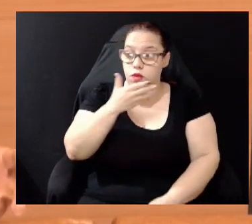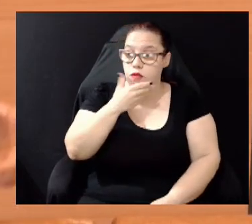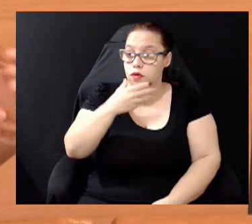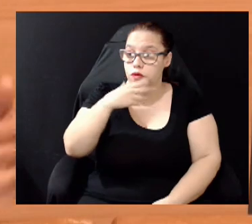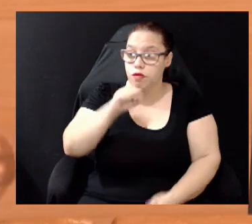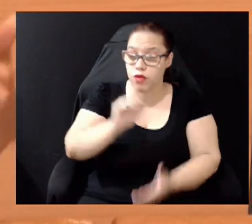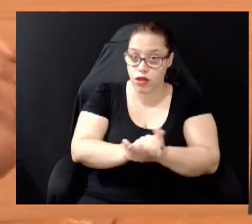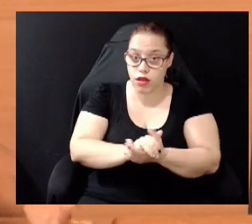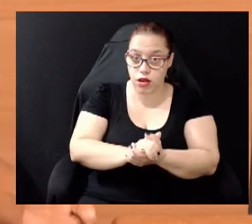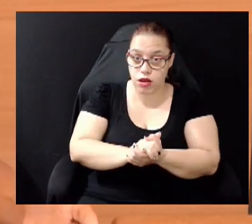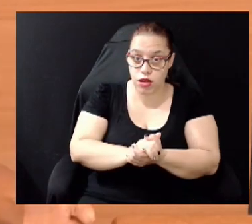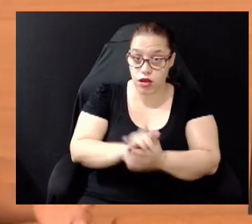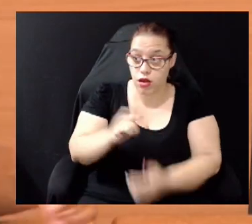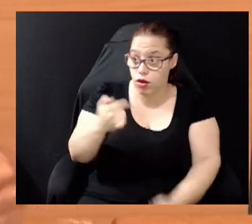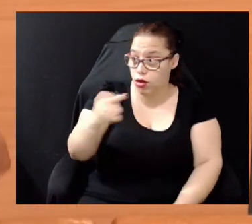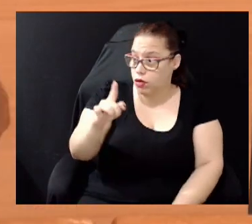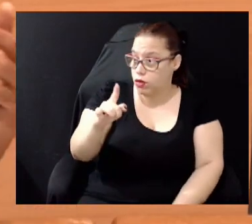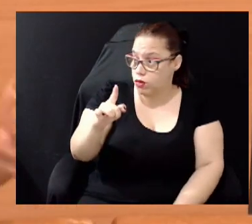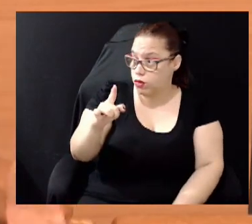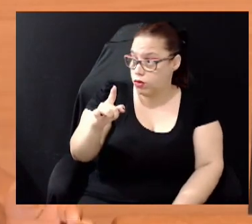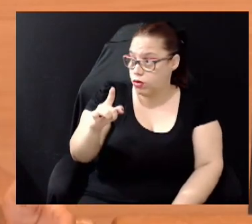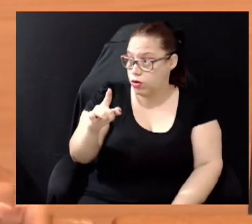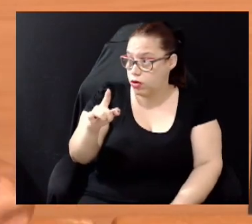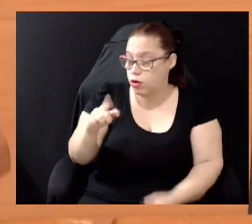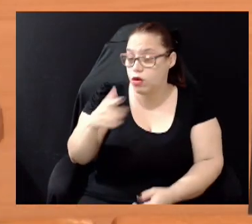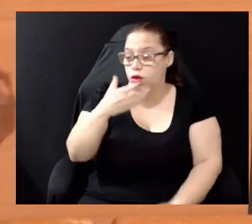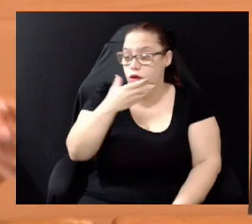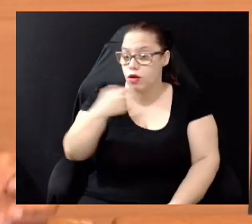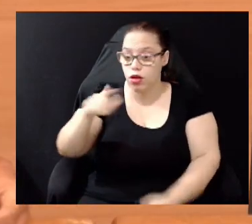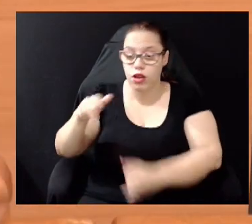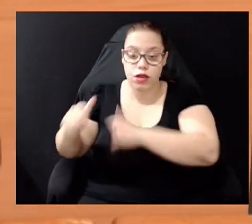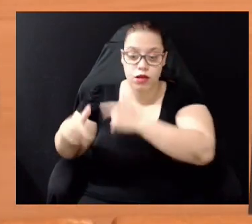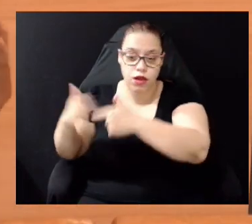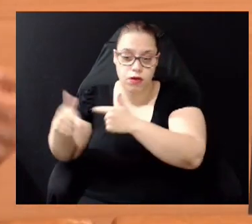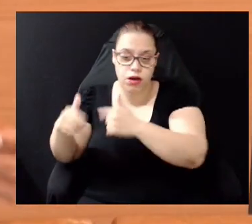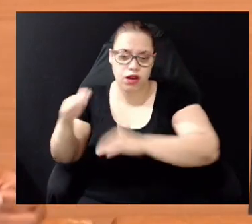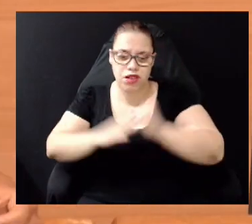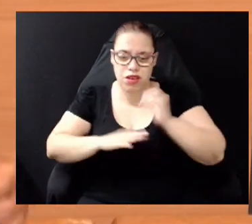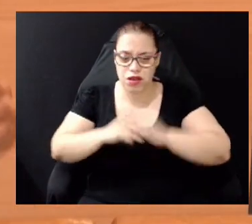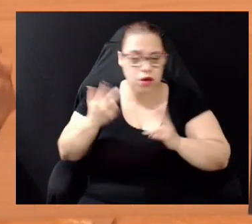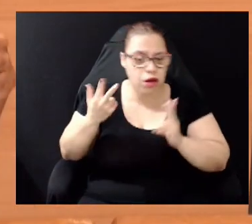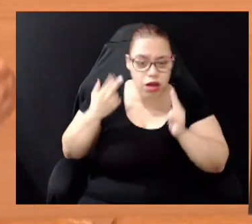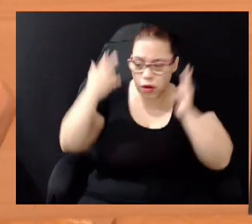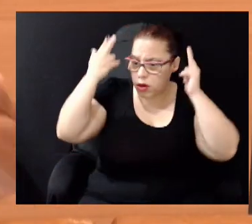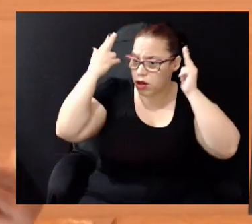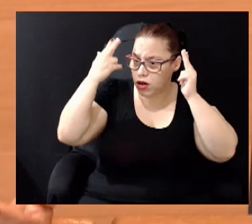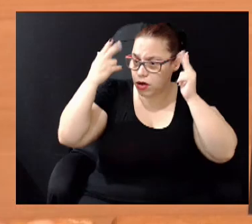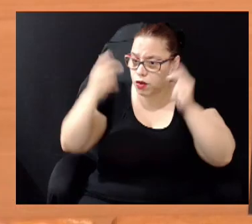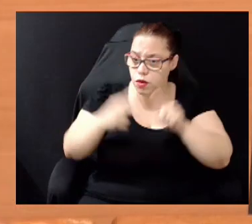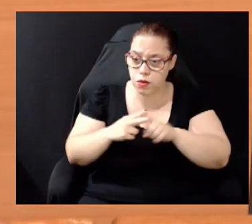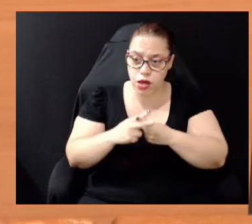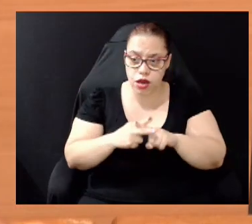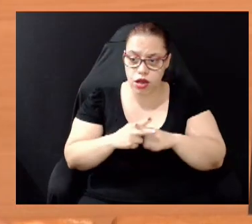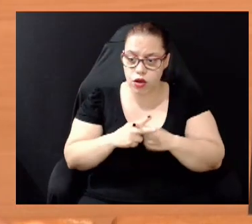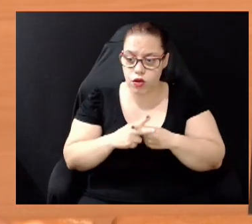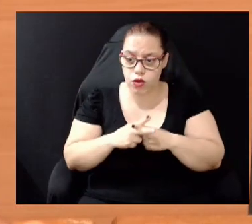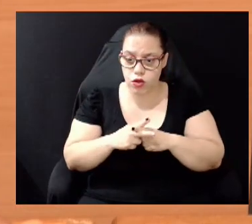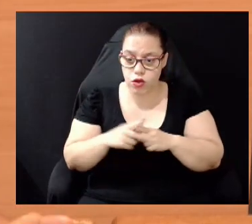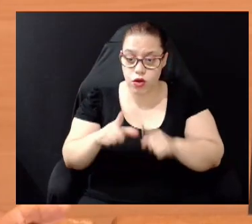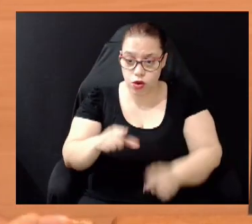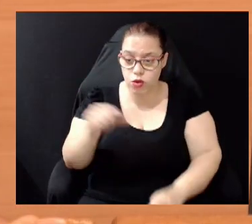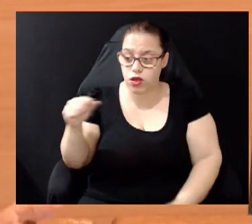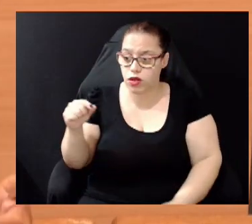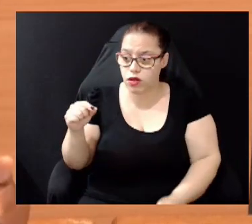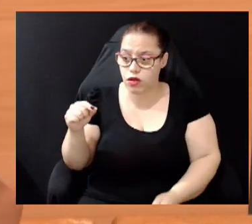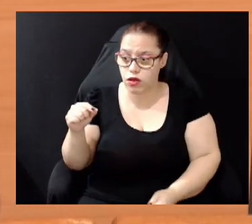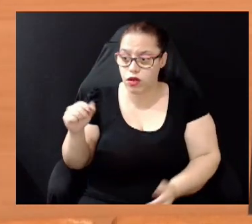num outro processo, que era ir para o mercado de trabalho, então na área de serviço, cabeleireiro, mecânico. E quando elas saem desse processo de